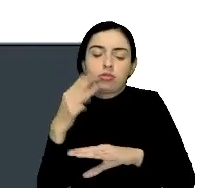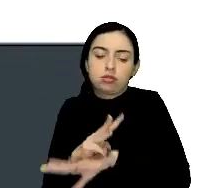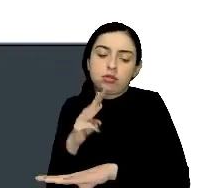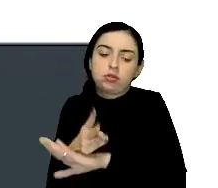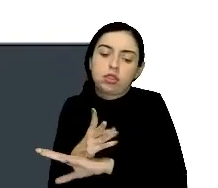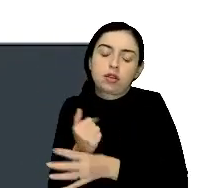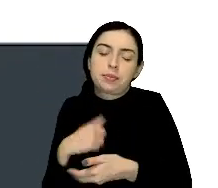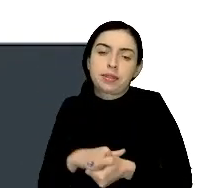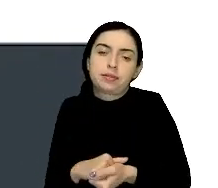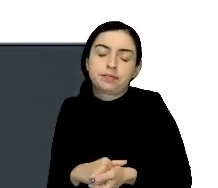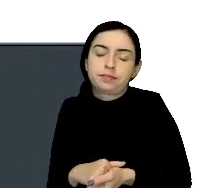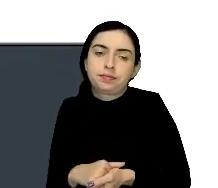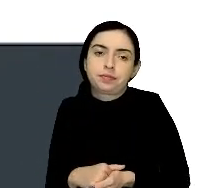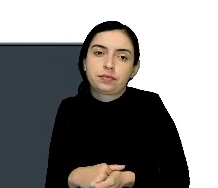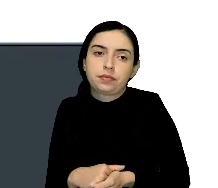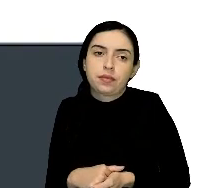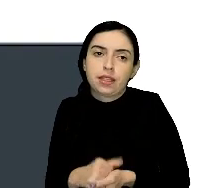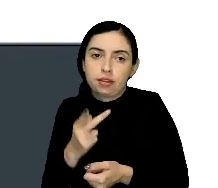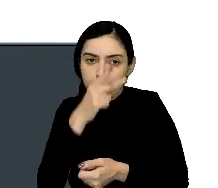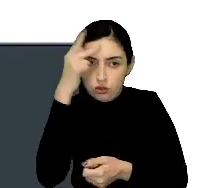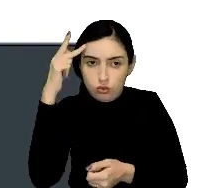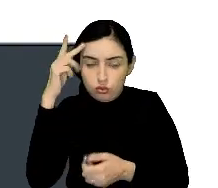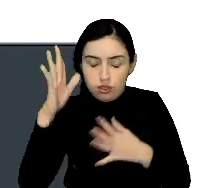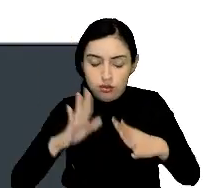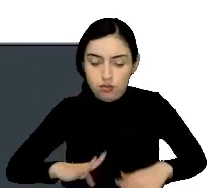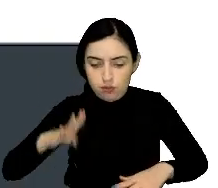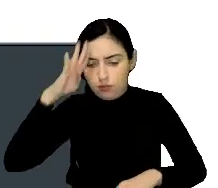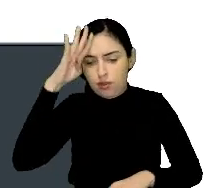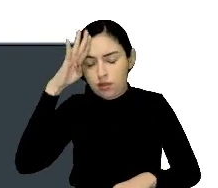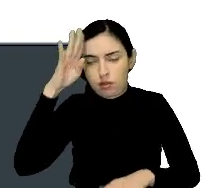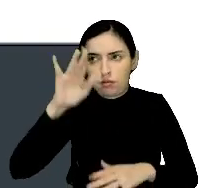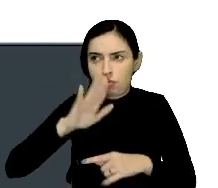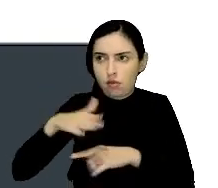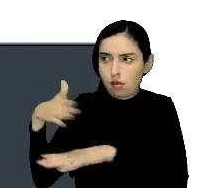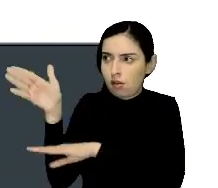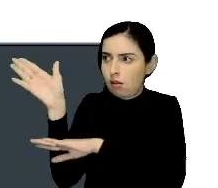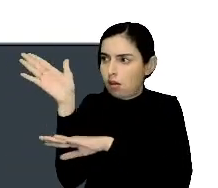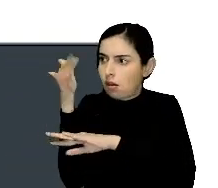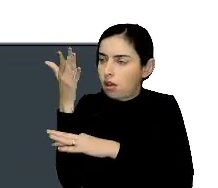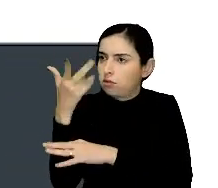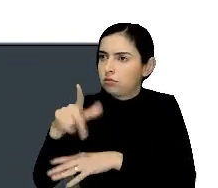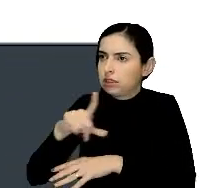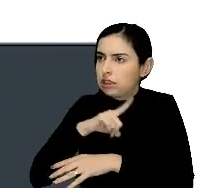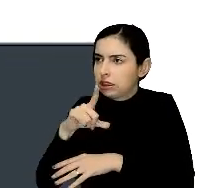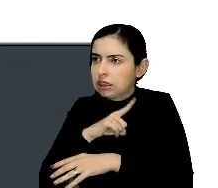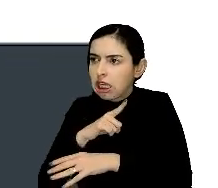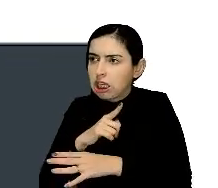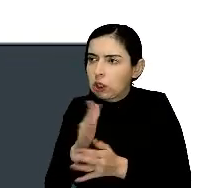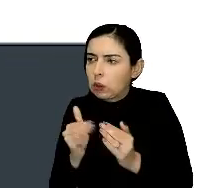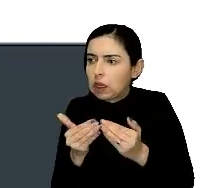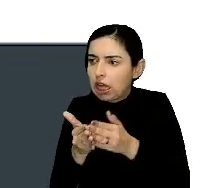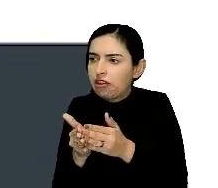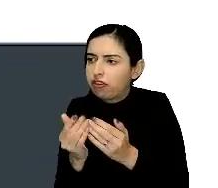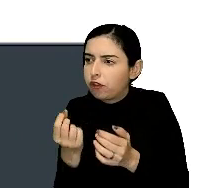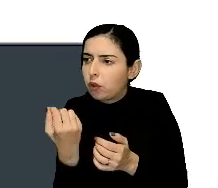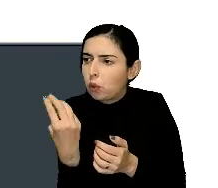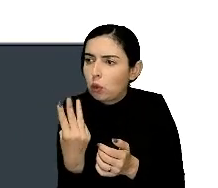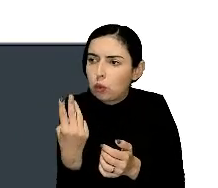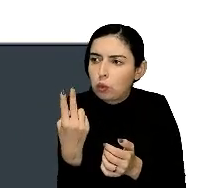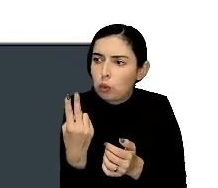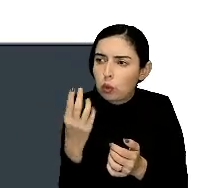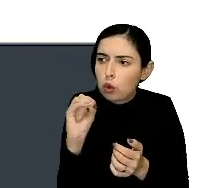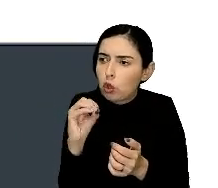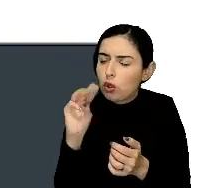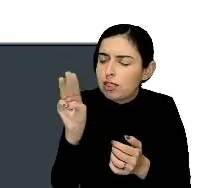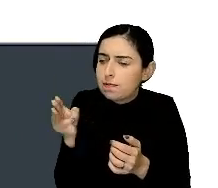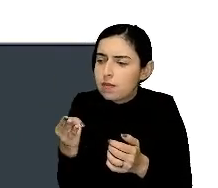sujeito vestido de militar, com uma bandeira atrás, dizendo, tem um navio com 2 milhões de imigrantes chegando ao Brasil.